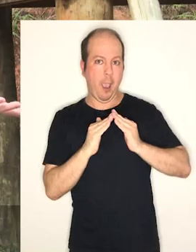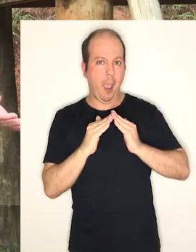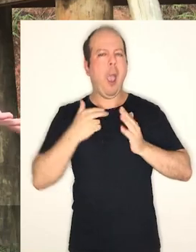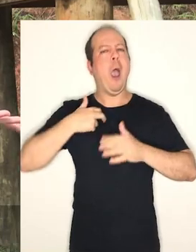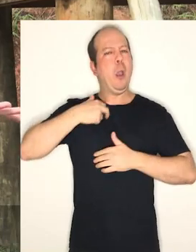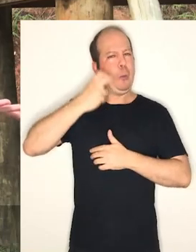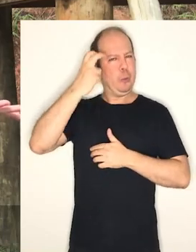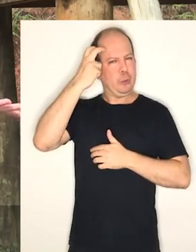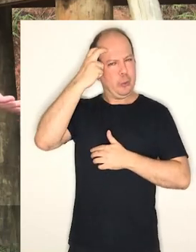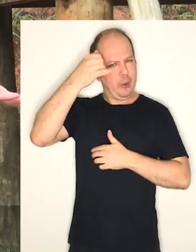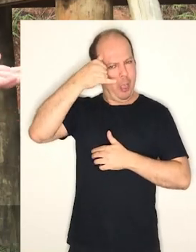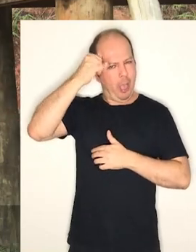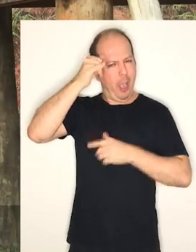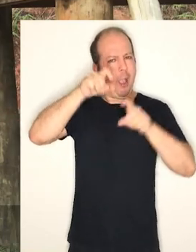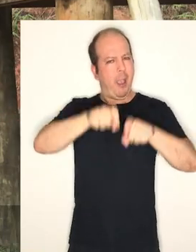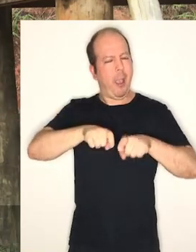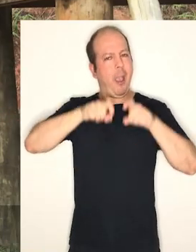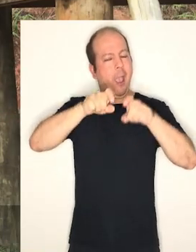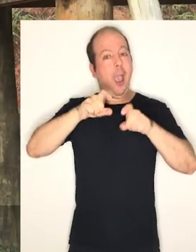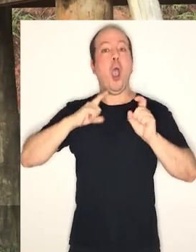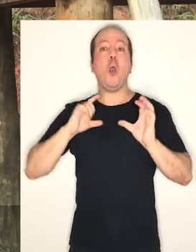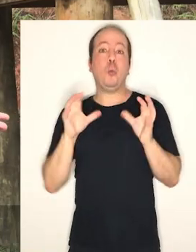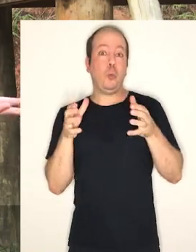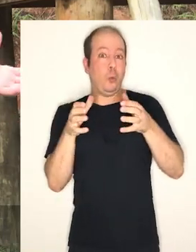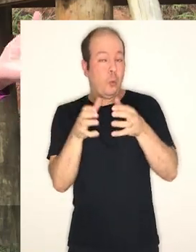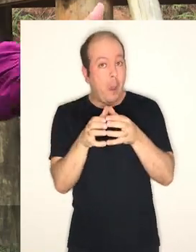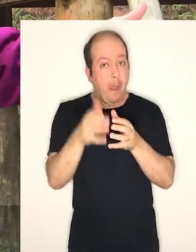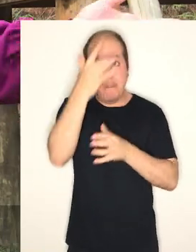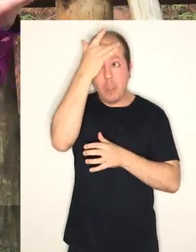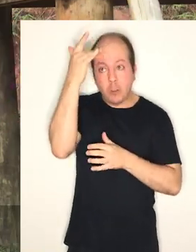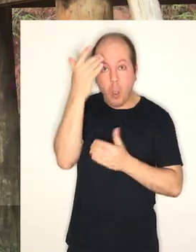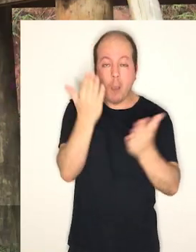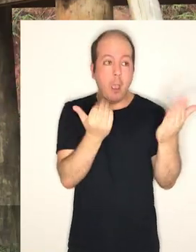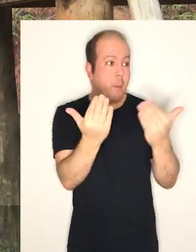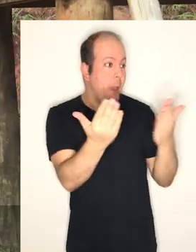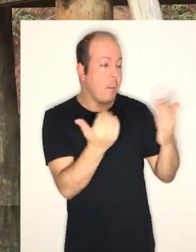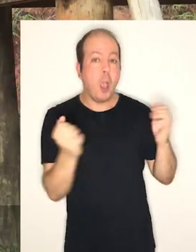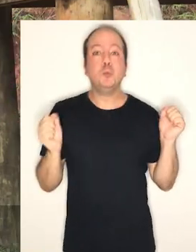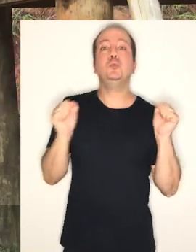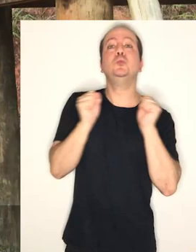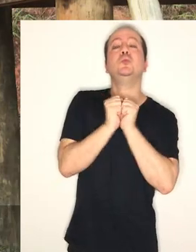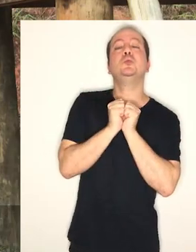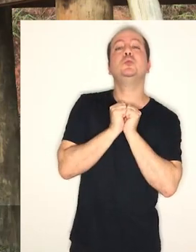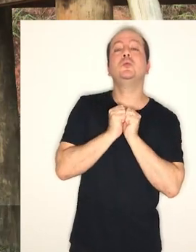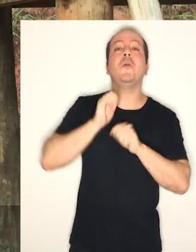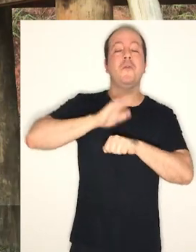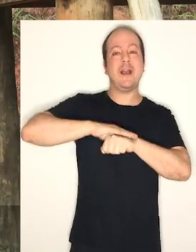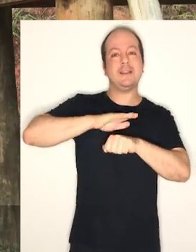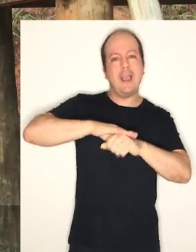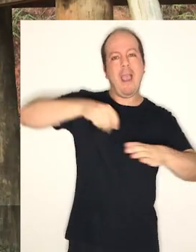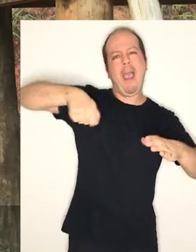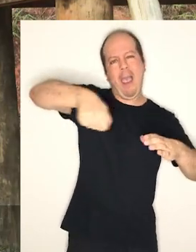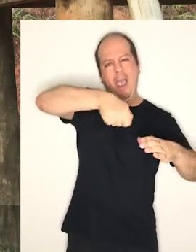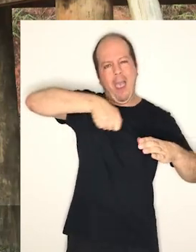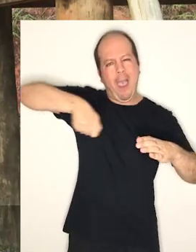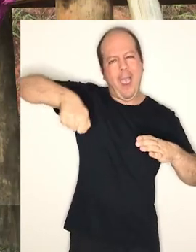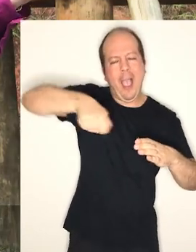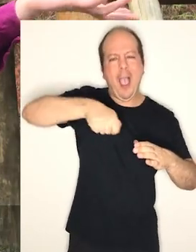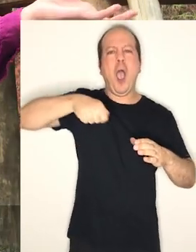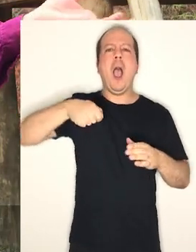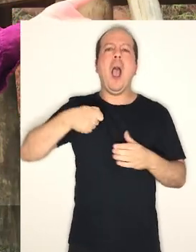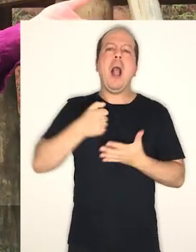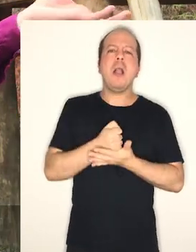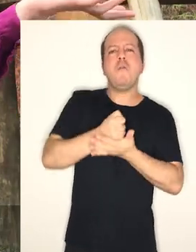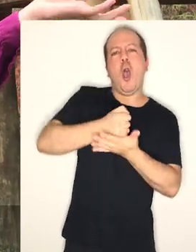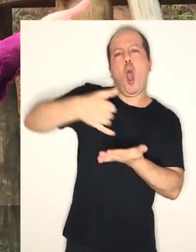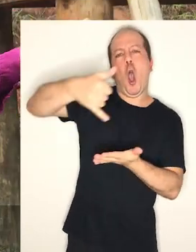E na cultura caipira, como é muito coletiva, o pessoal se juntava para fazer o sabão. Uma pessoa